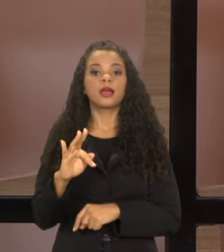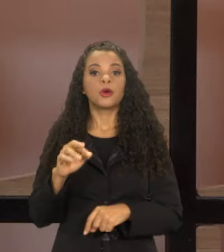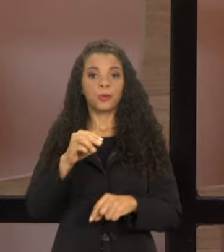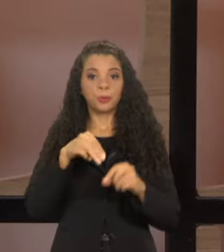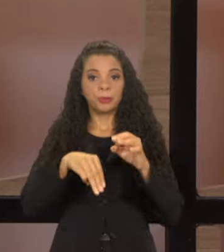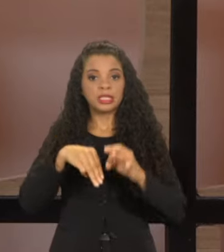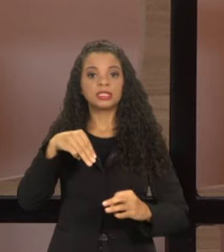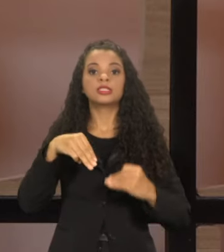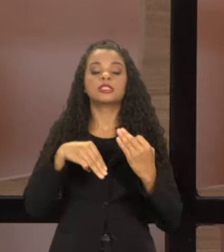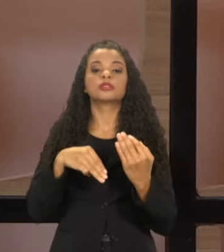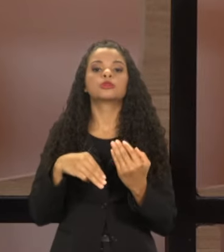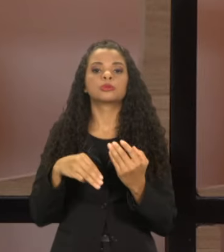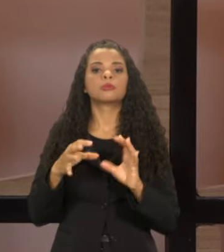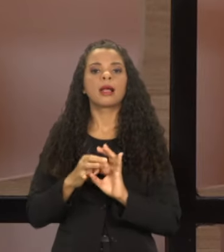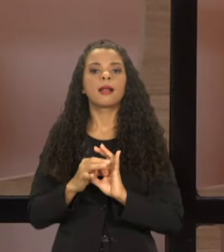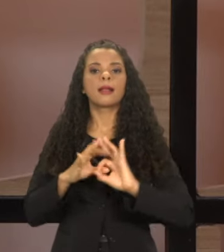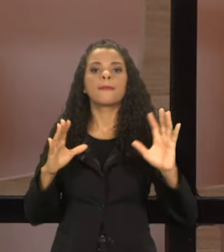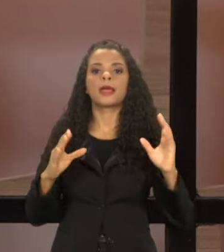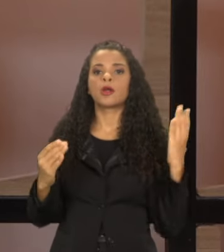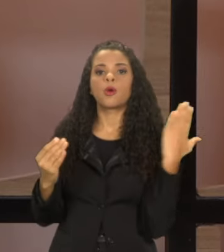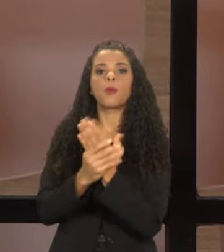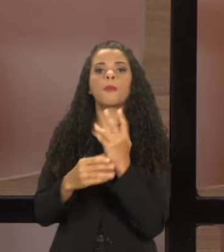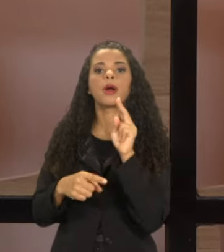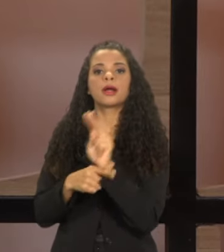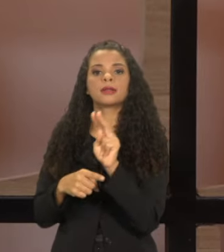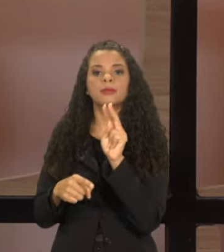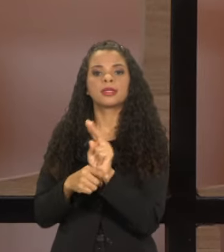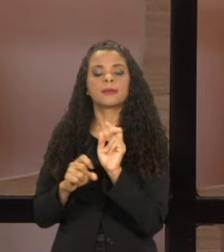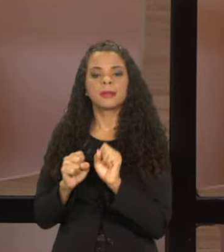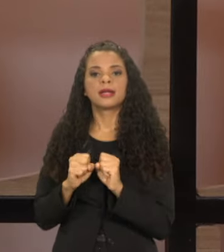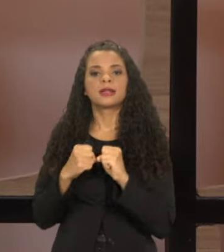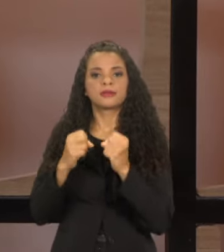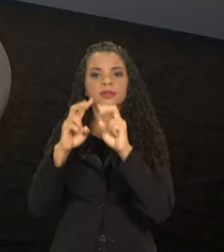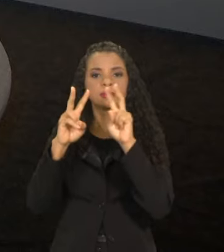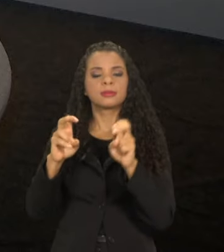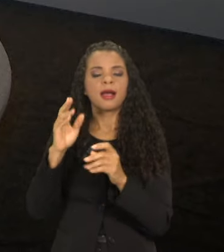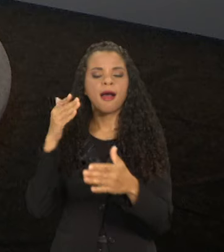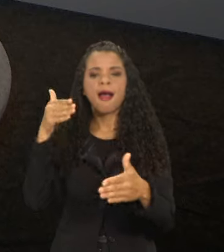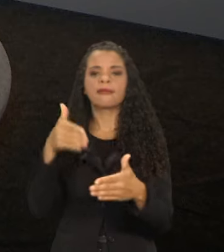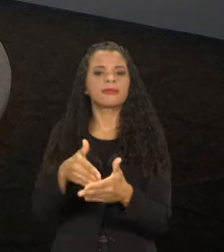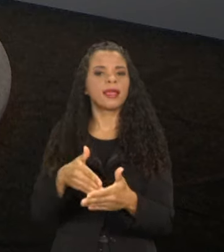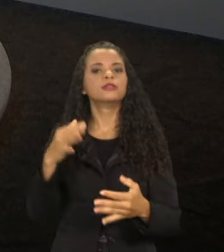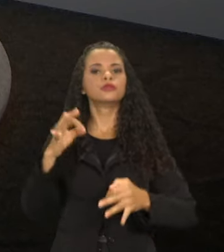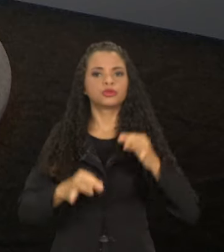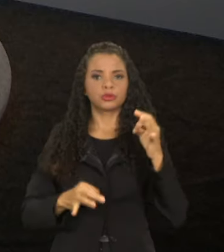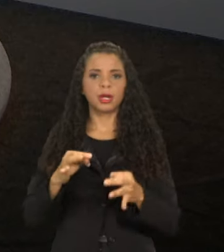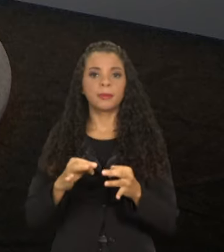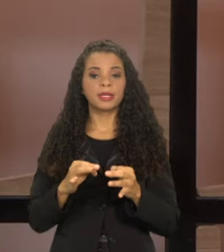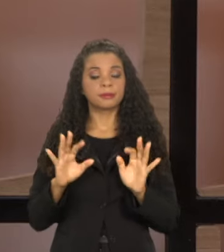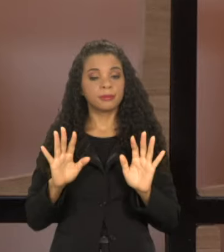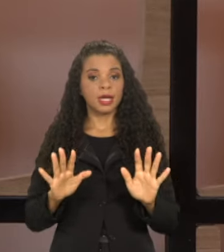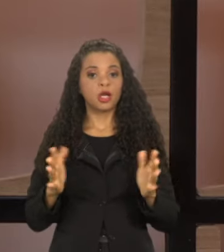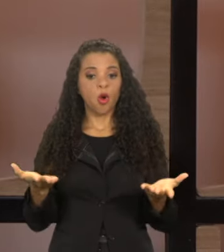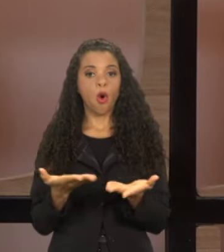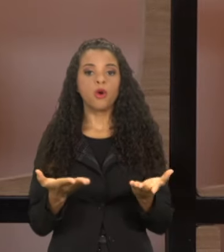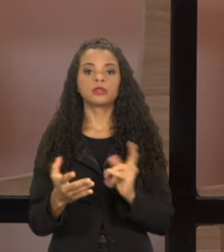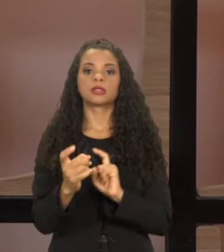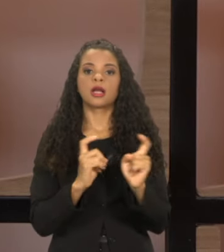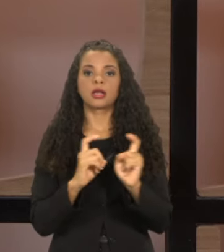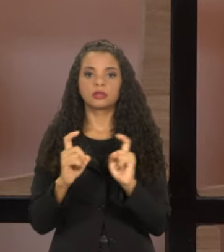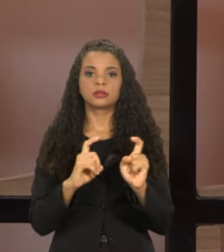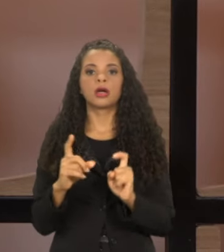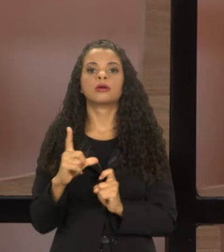liminar para suspender os efeitos até que o mérito fosse efetivamente julgado. E para a sessão de hoje, vem tanto o referendo dessa liminar